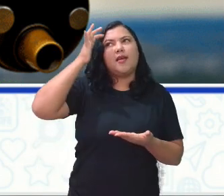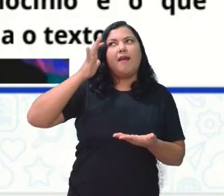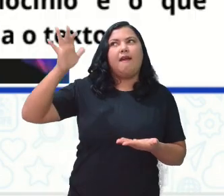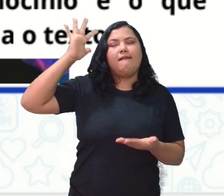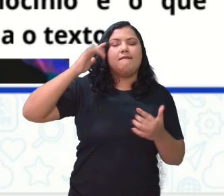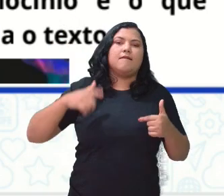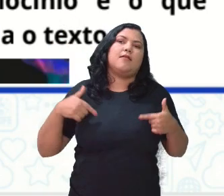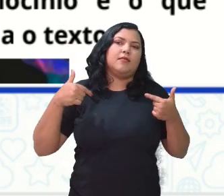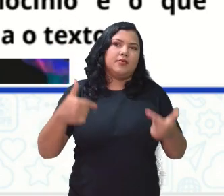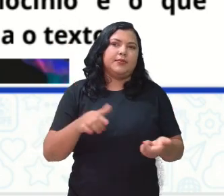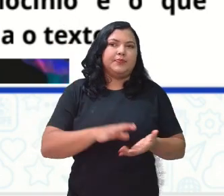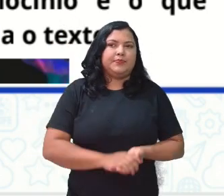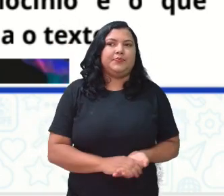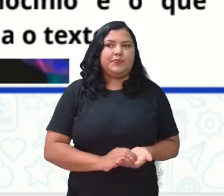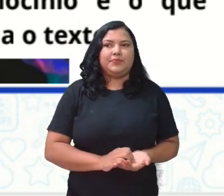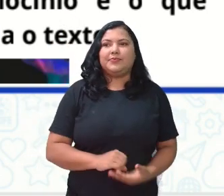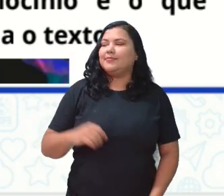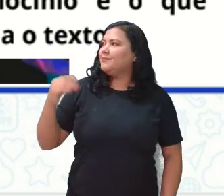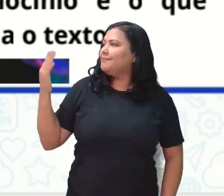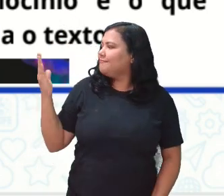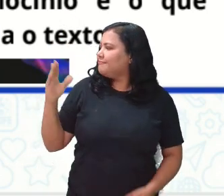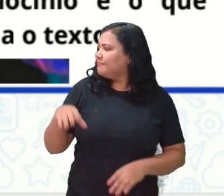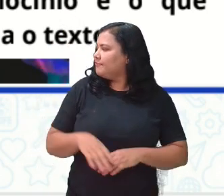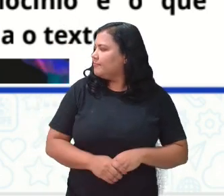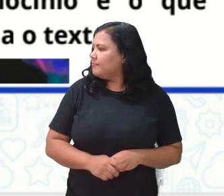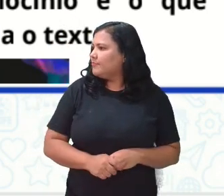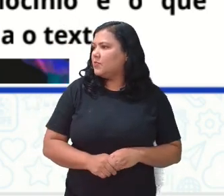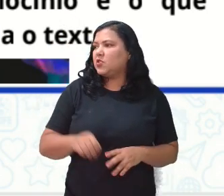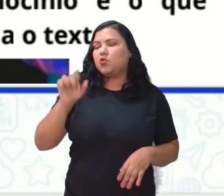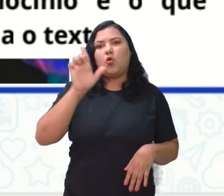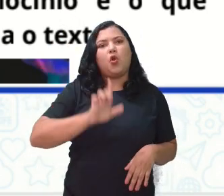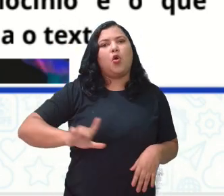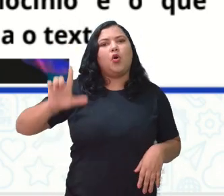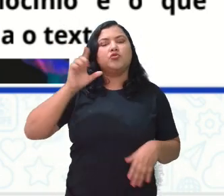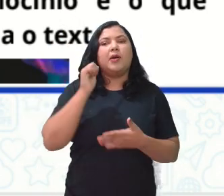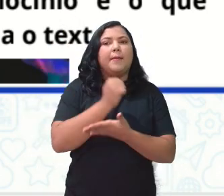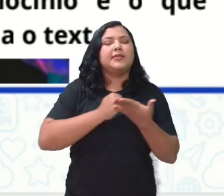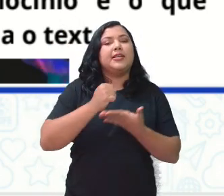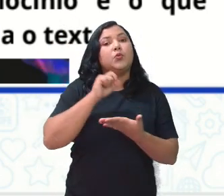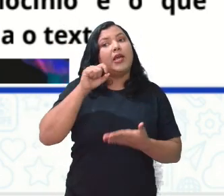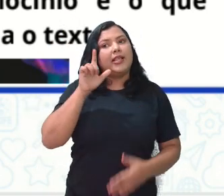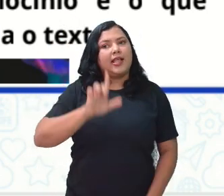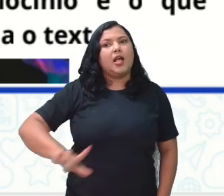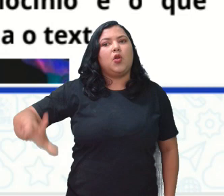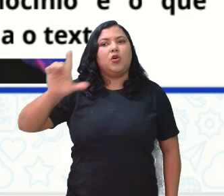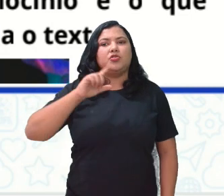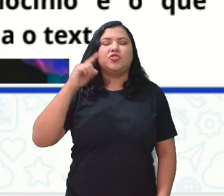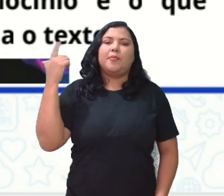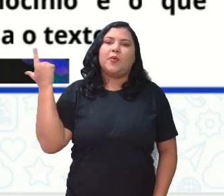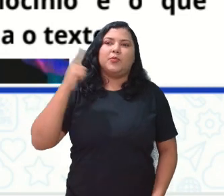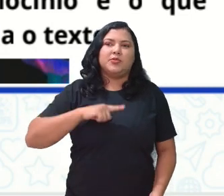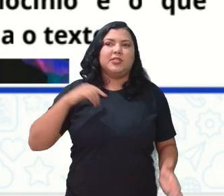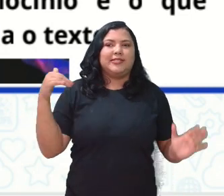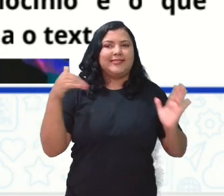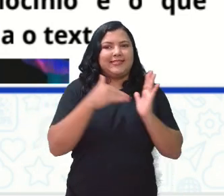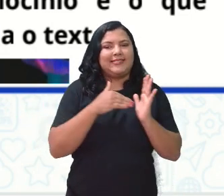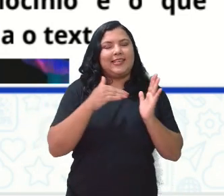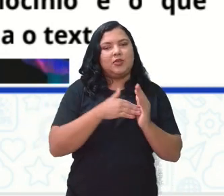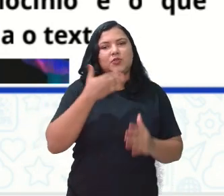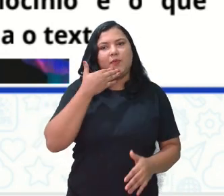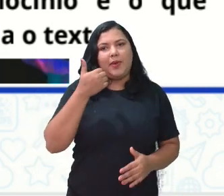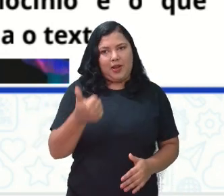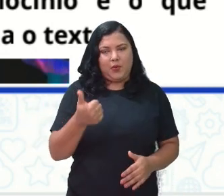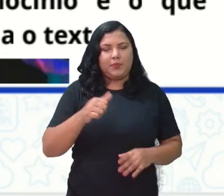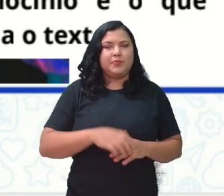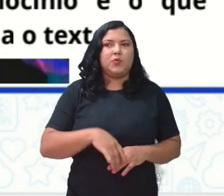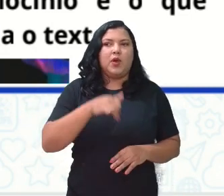ações. E o argumento lógico se baseia na lógica para alcançar os melhores objetivos. A construção